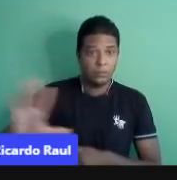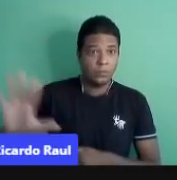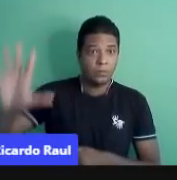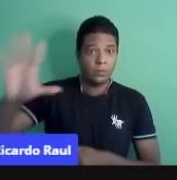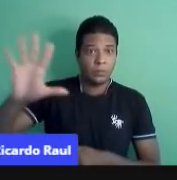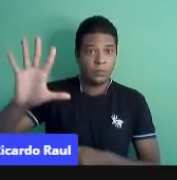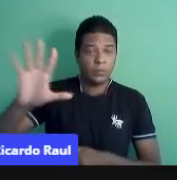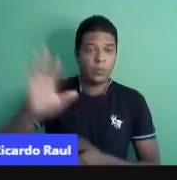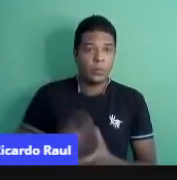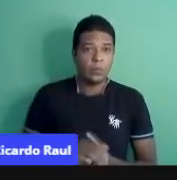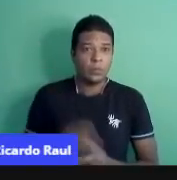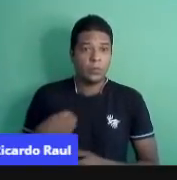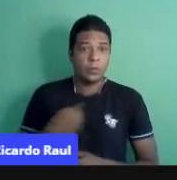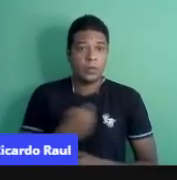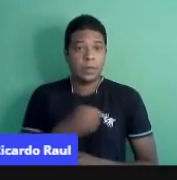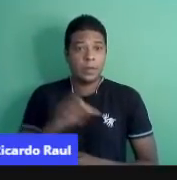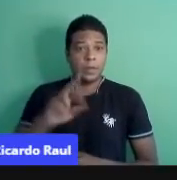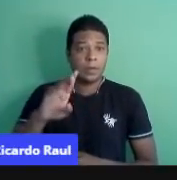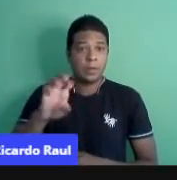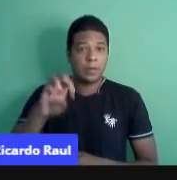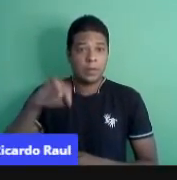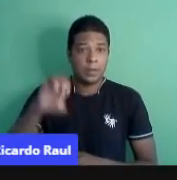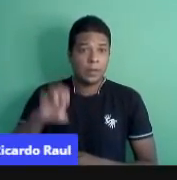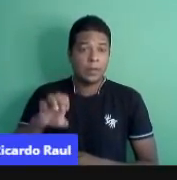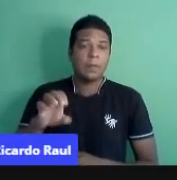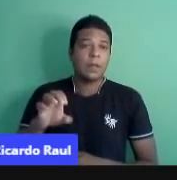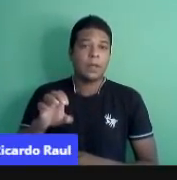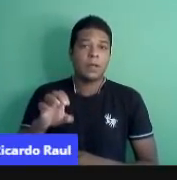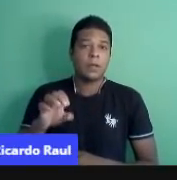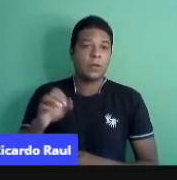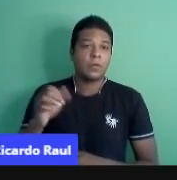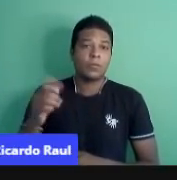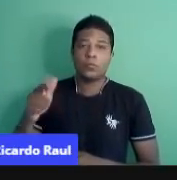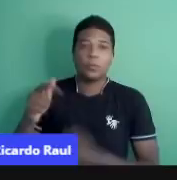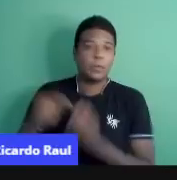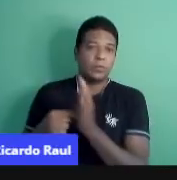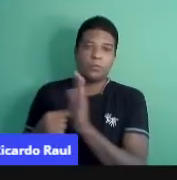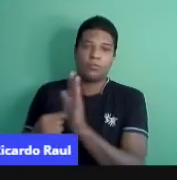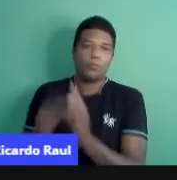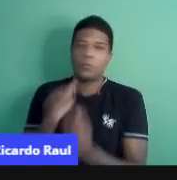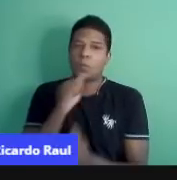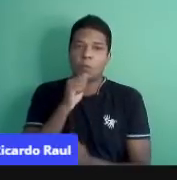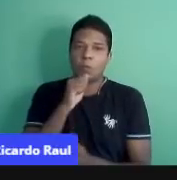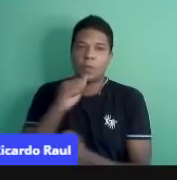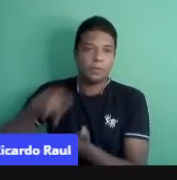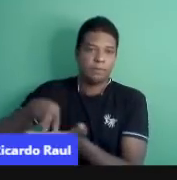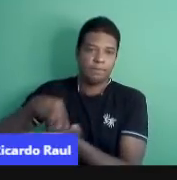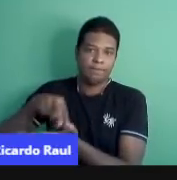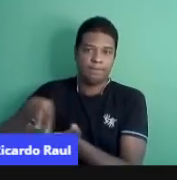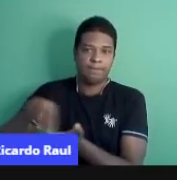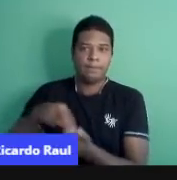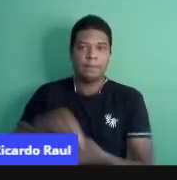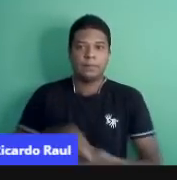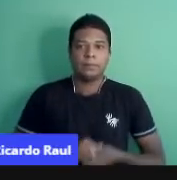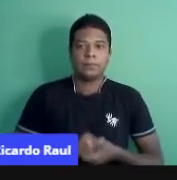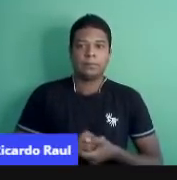nosso currículo da rede, a dança ainda não aparecia. Próximo, por favor.